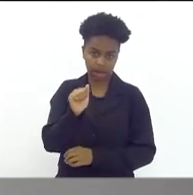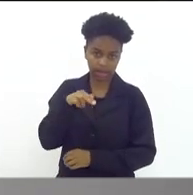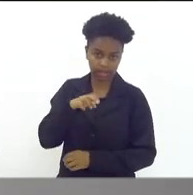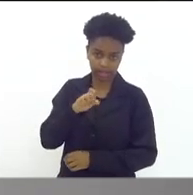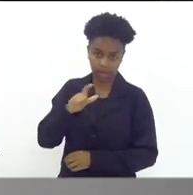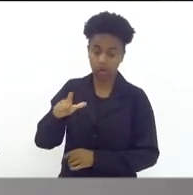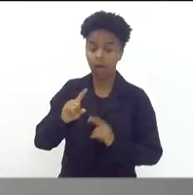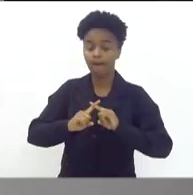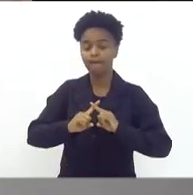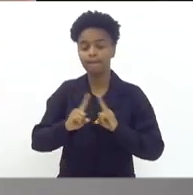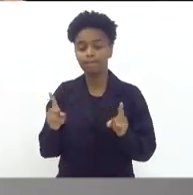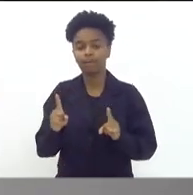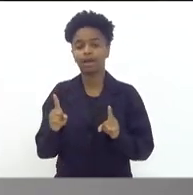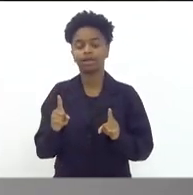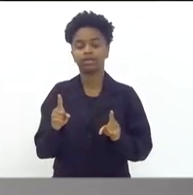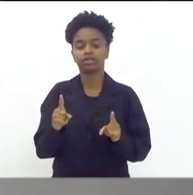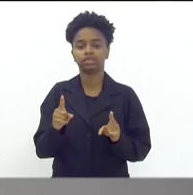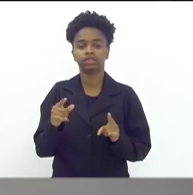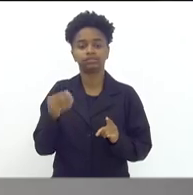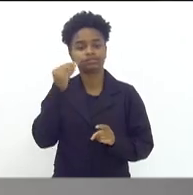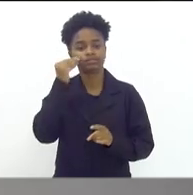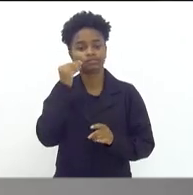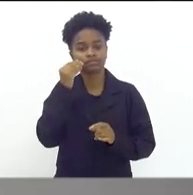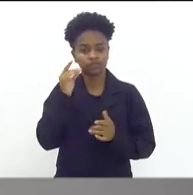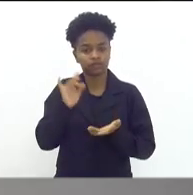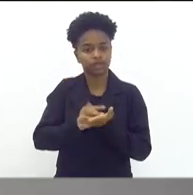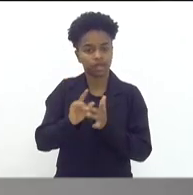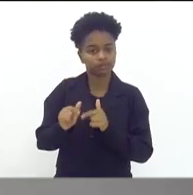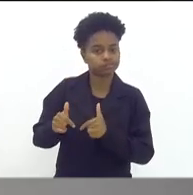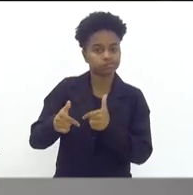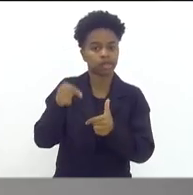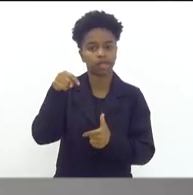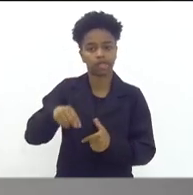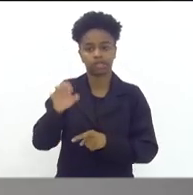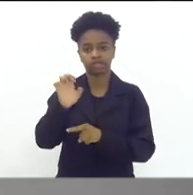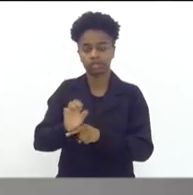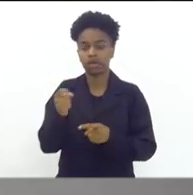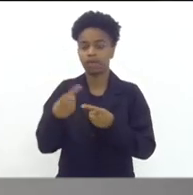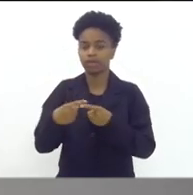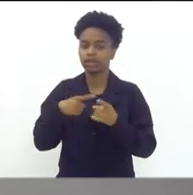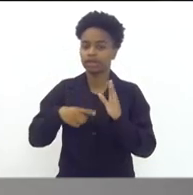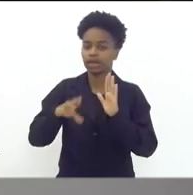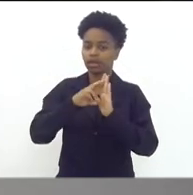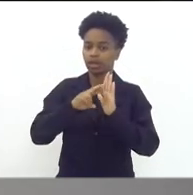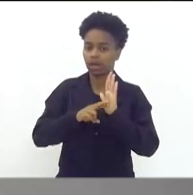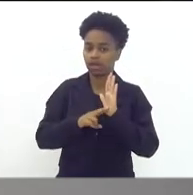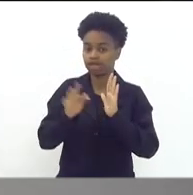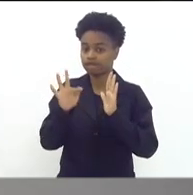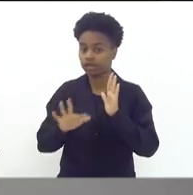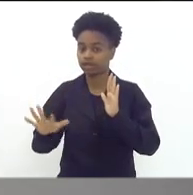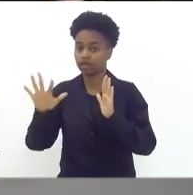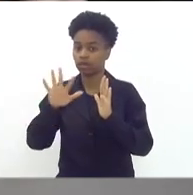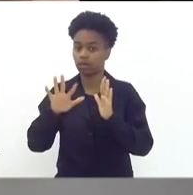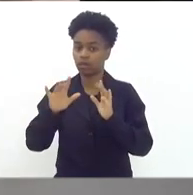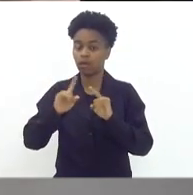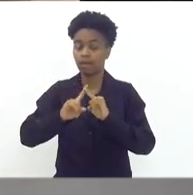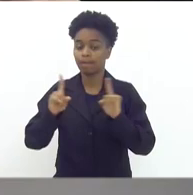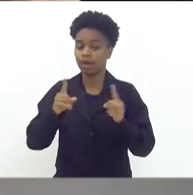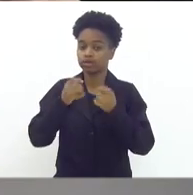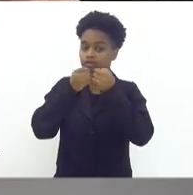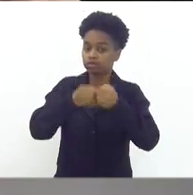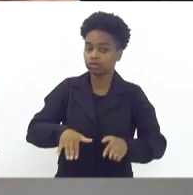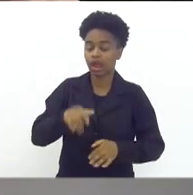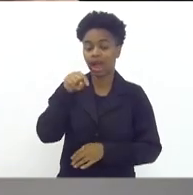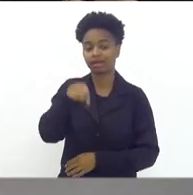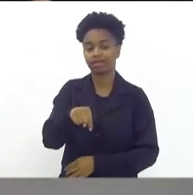trazer algo que traga efetividade para o estado porque é muito embora seja uma regulação Federal mas os impactos